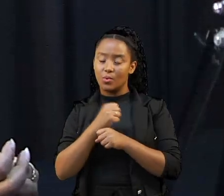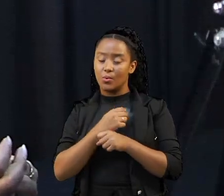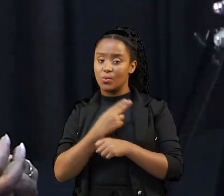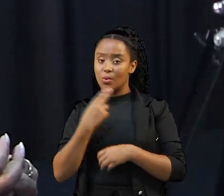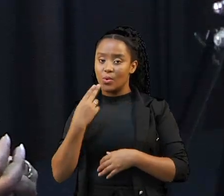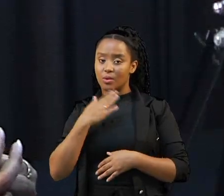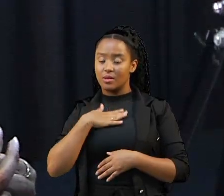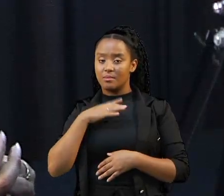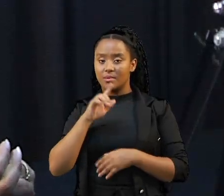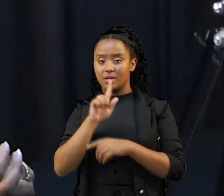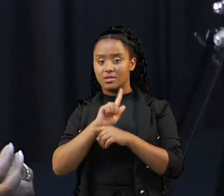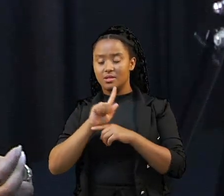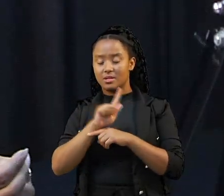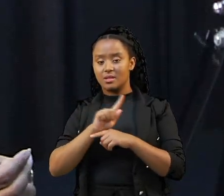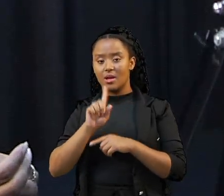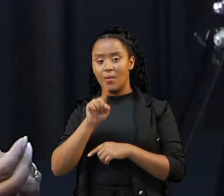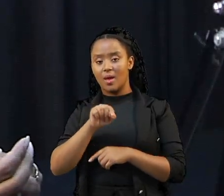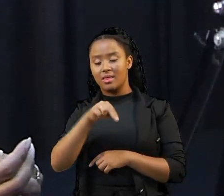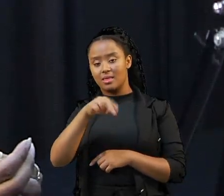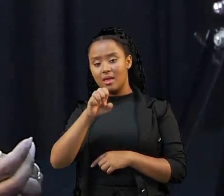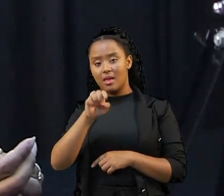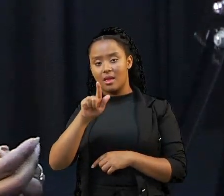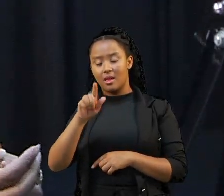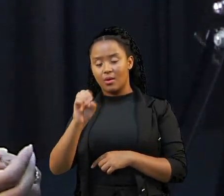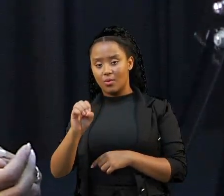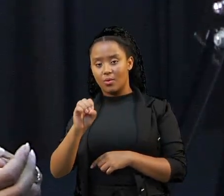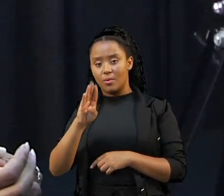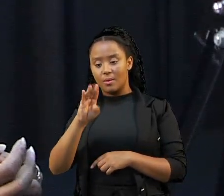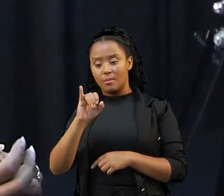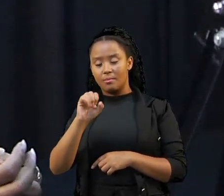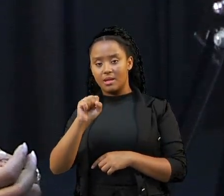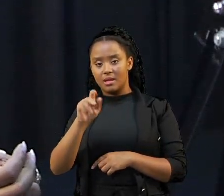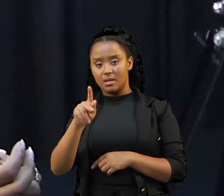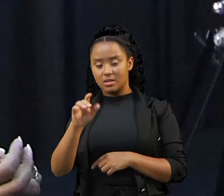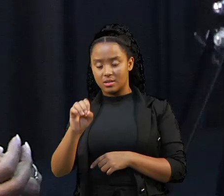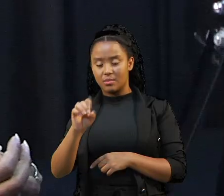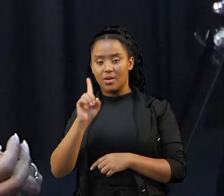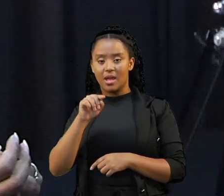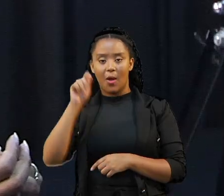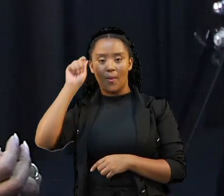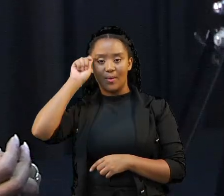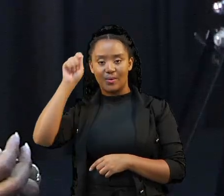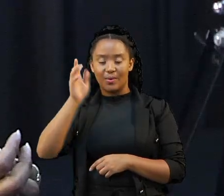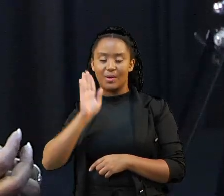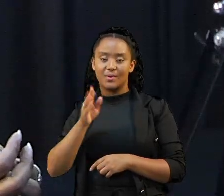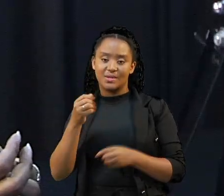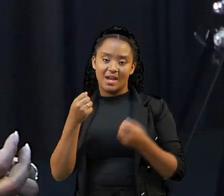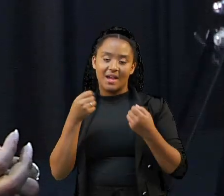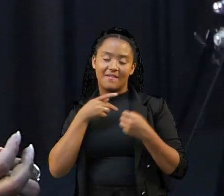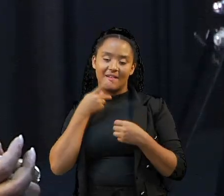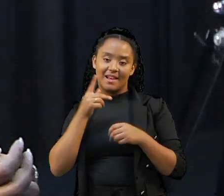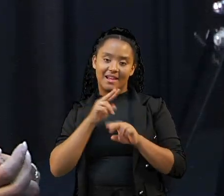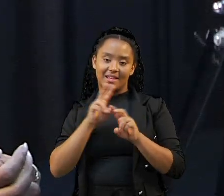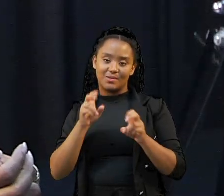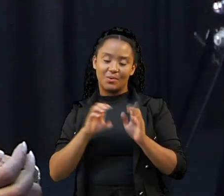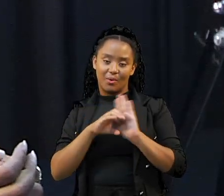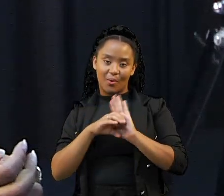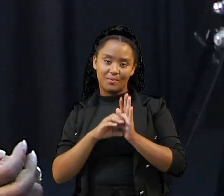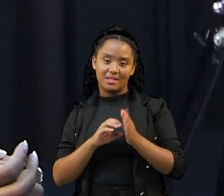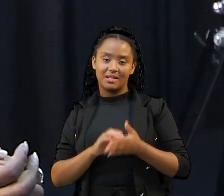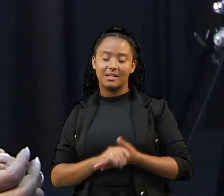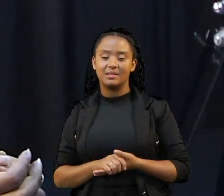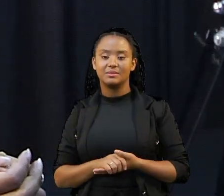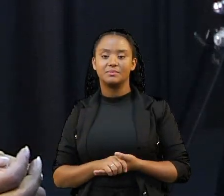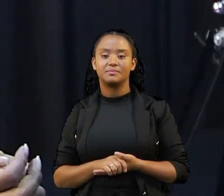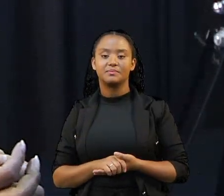O nome da nossa gestão é Nego Bispo, que é esse autor que eu recitei, né, o conceito